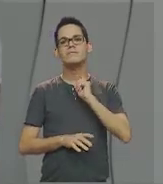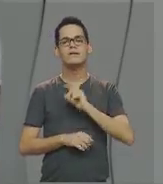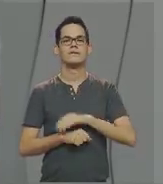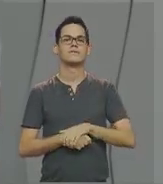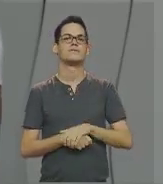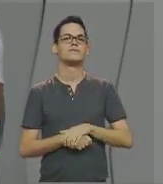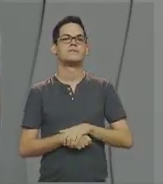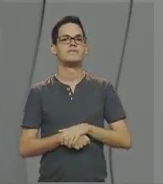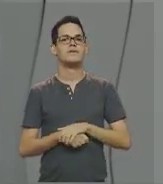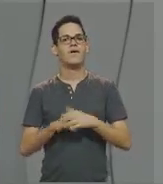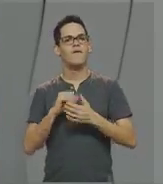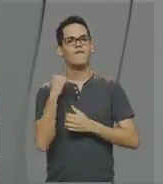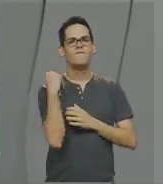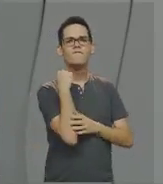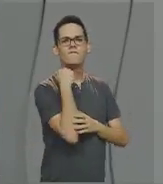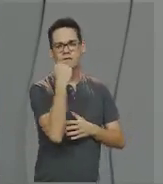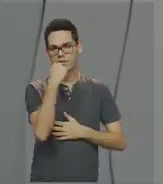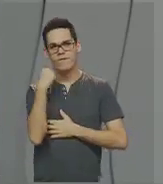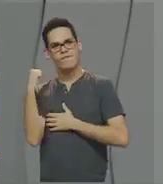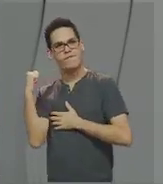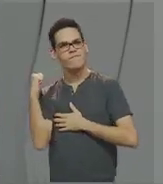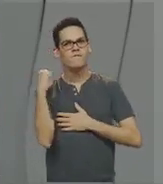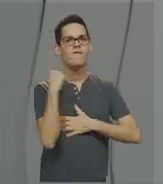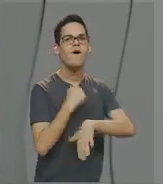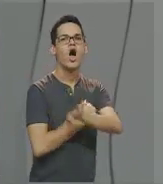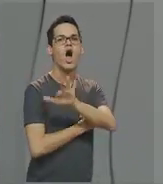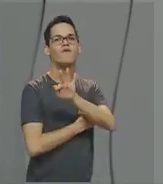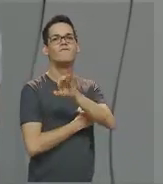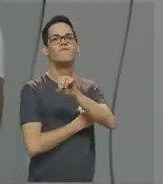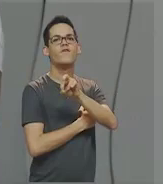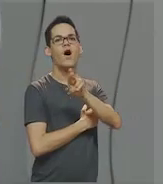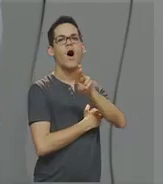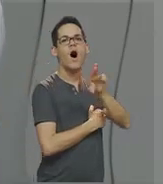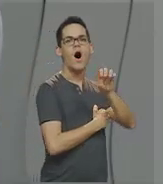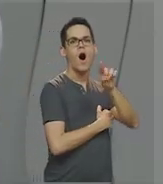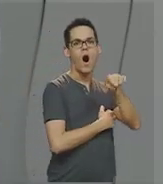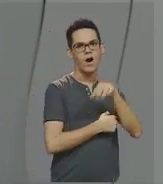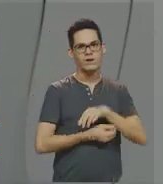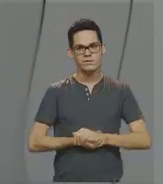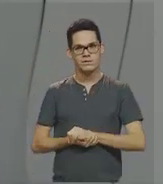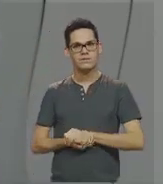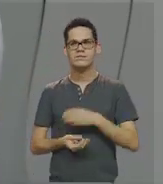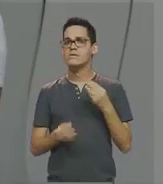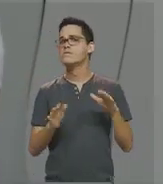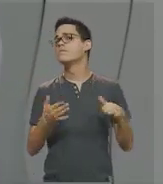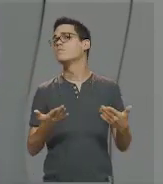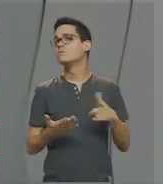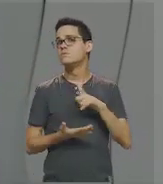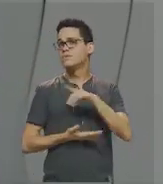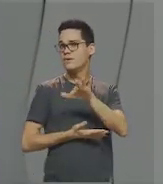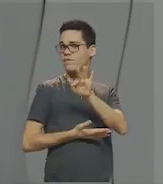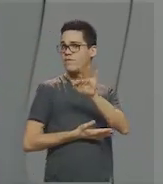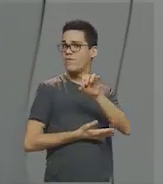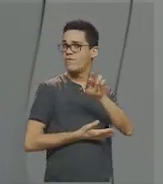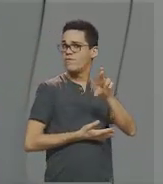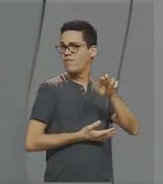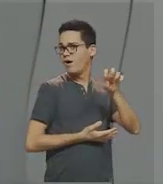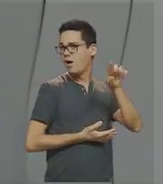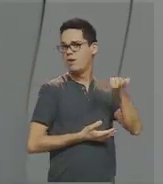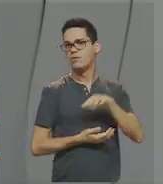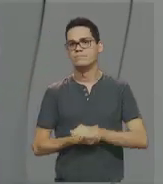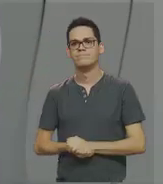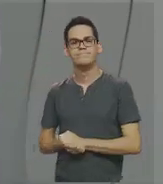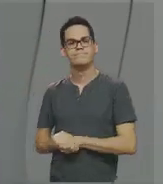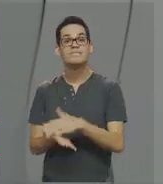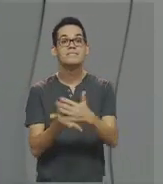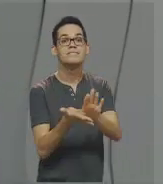pensar no forró. Em que momentos o forró aparece na nossa rotina, no nosso dia a dia, né? O samba,